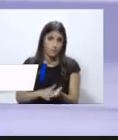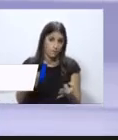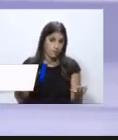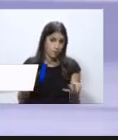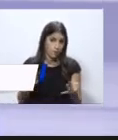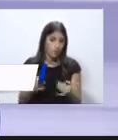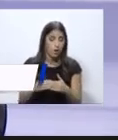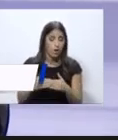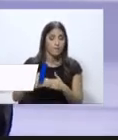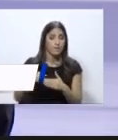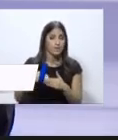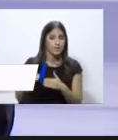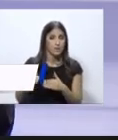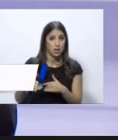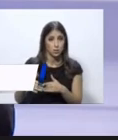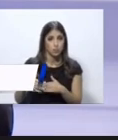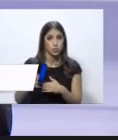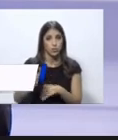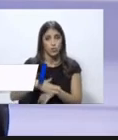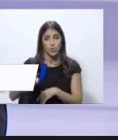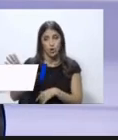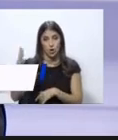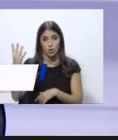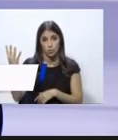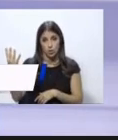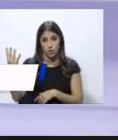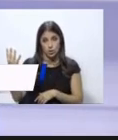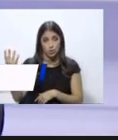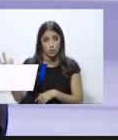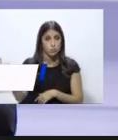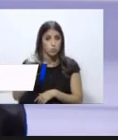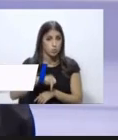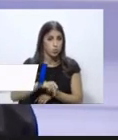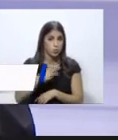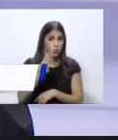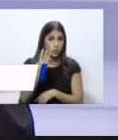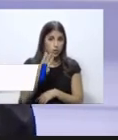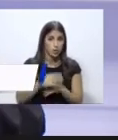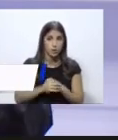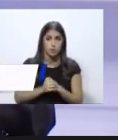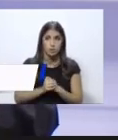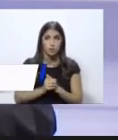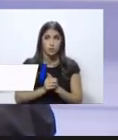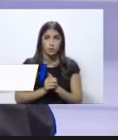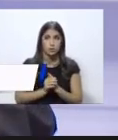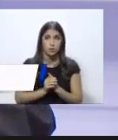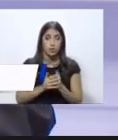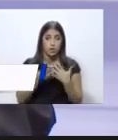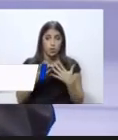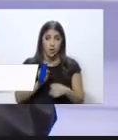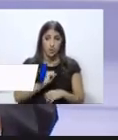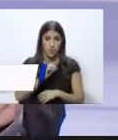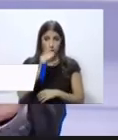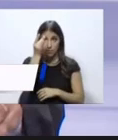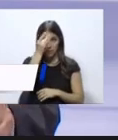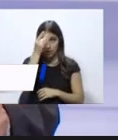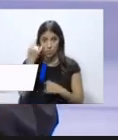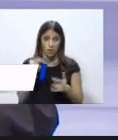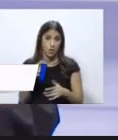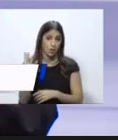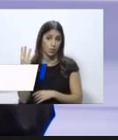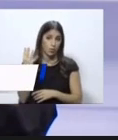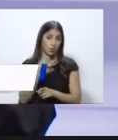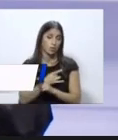termos de avançados, saíram 4 e entraram 3. Agora, na minha opinião, são 4, porque o